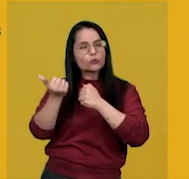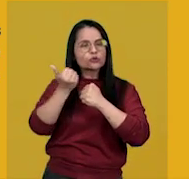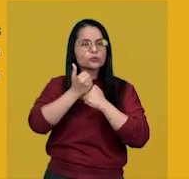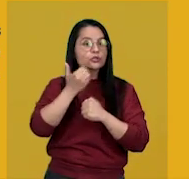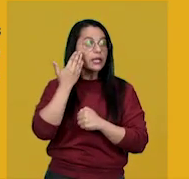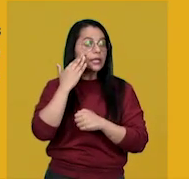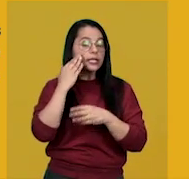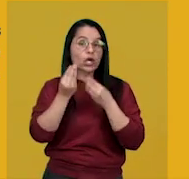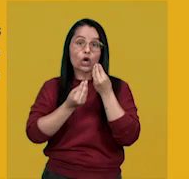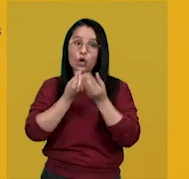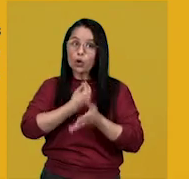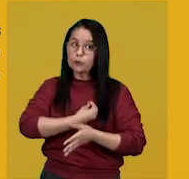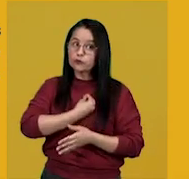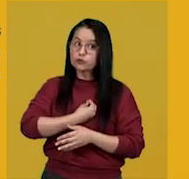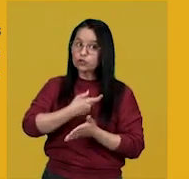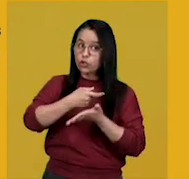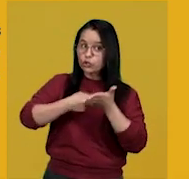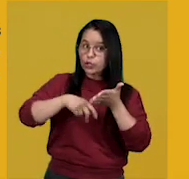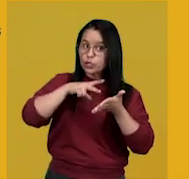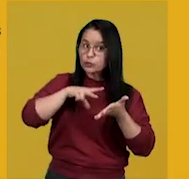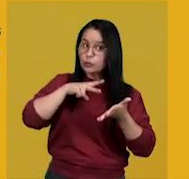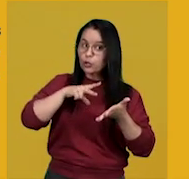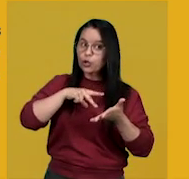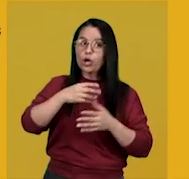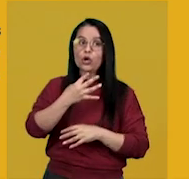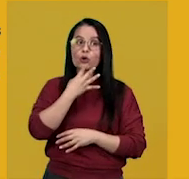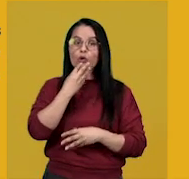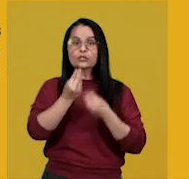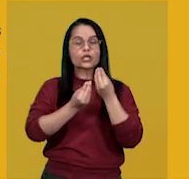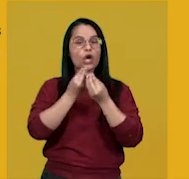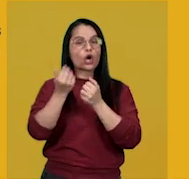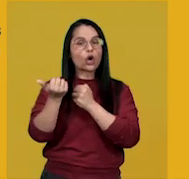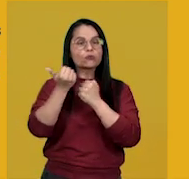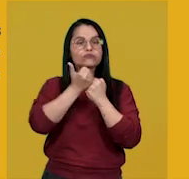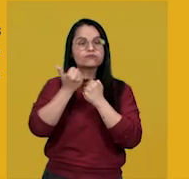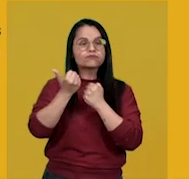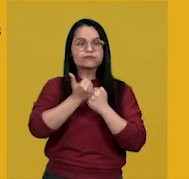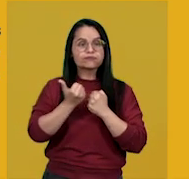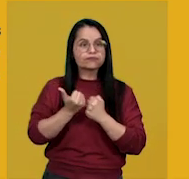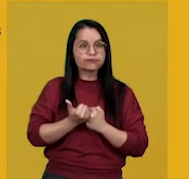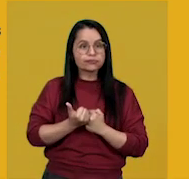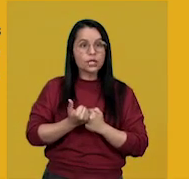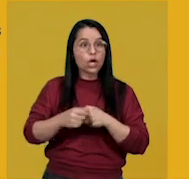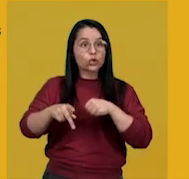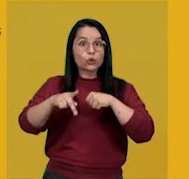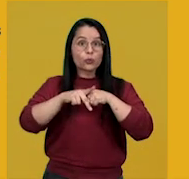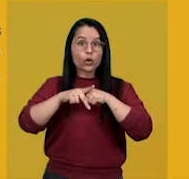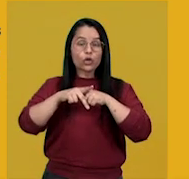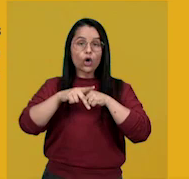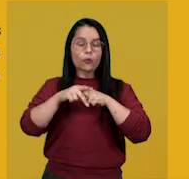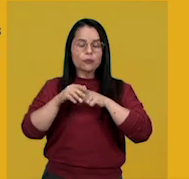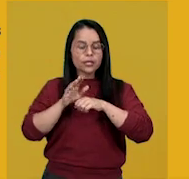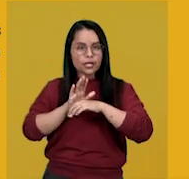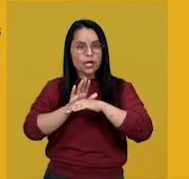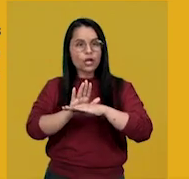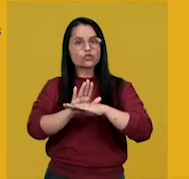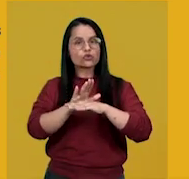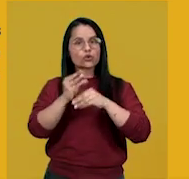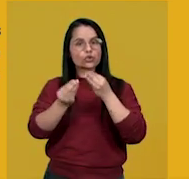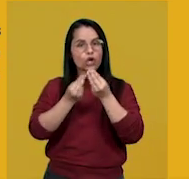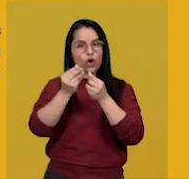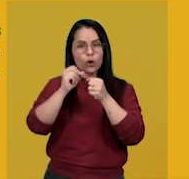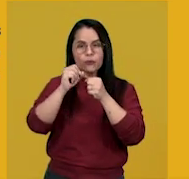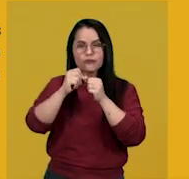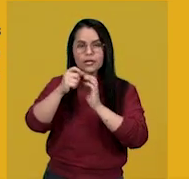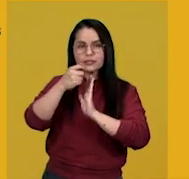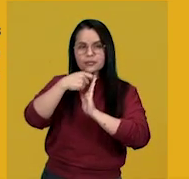essas substituições no texto e conhecer essas substituições pronominais, porque auxilia a produção também de